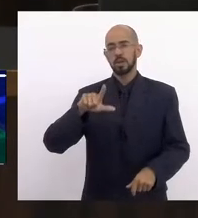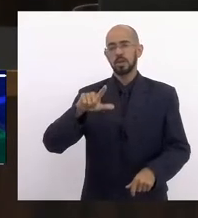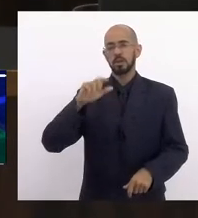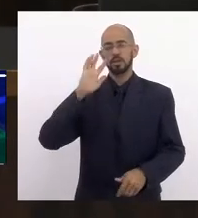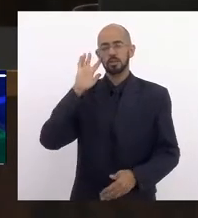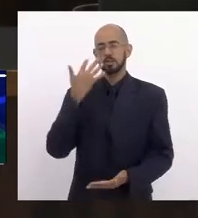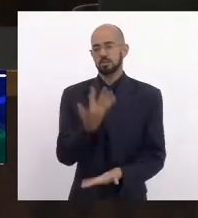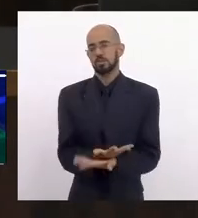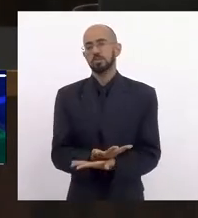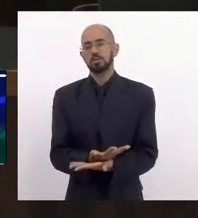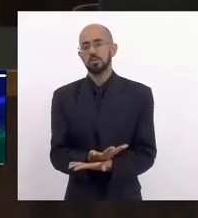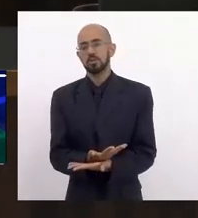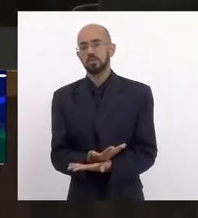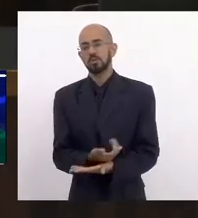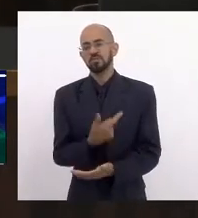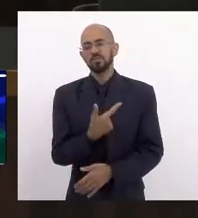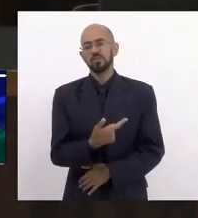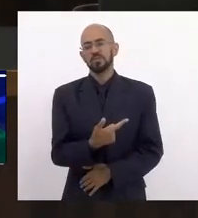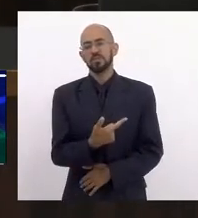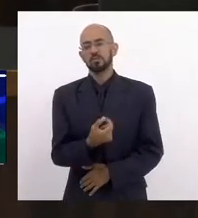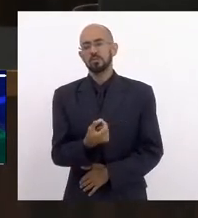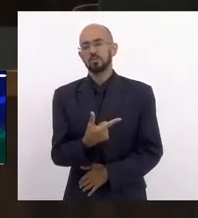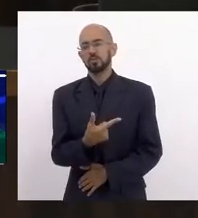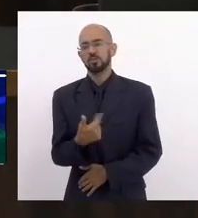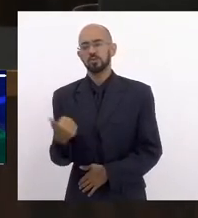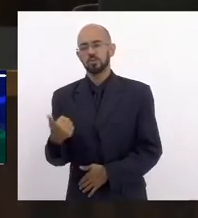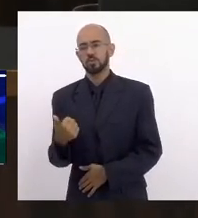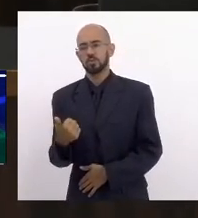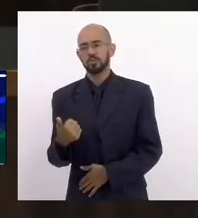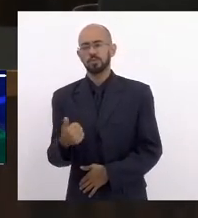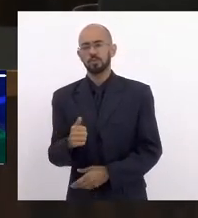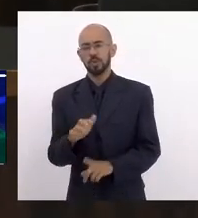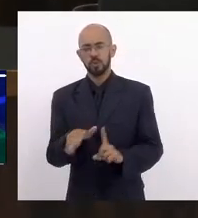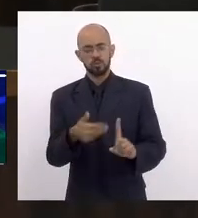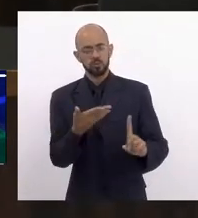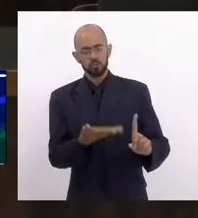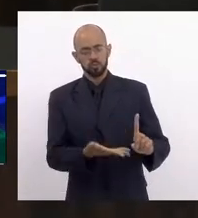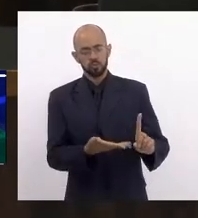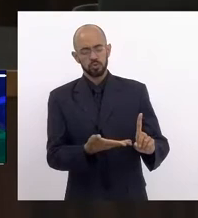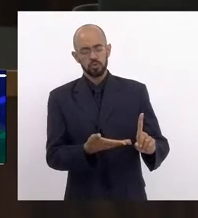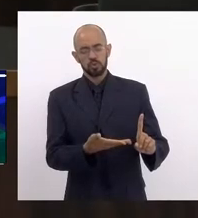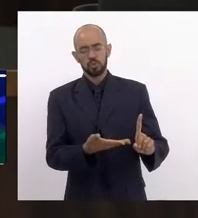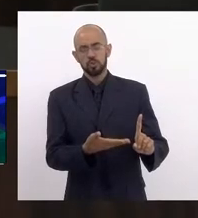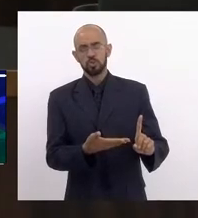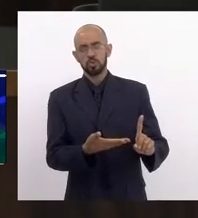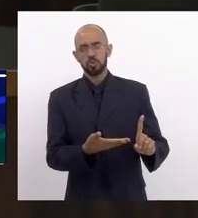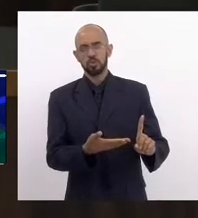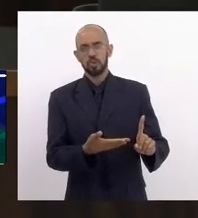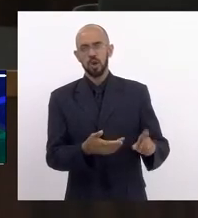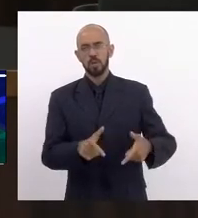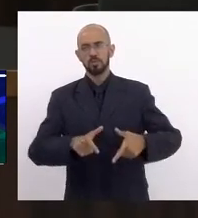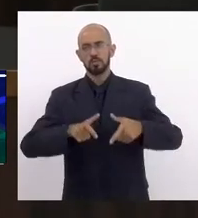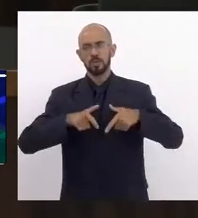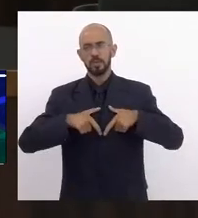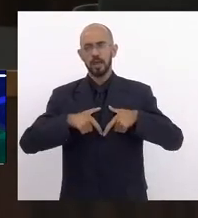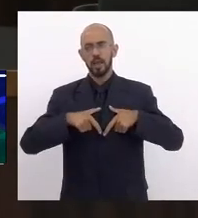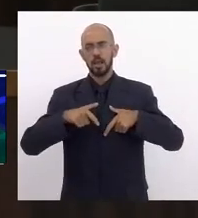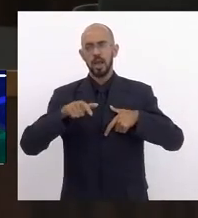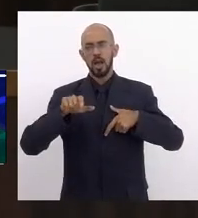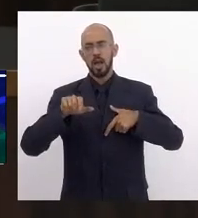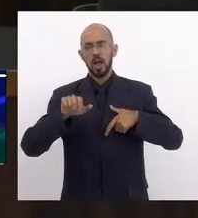795/2021, de autoria do deputado Dionísio Lins, que concede o título de benemérito do Estado do Rio de Janeiro ao ilustríssimo senhor doutor